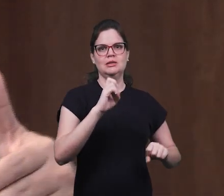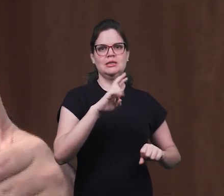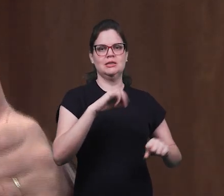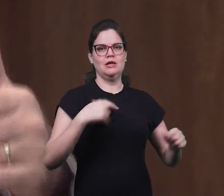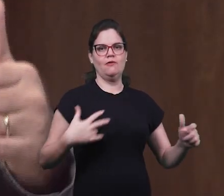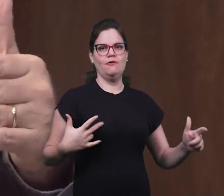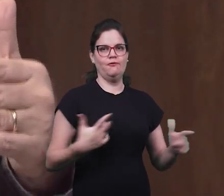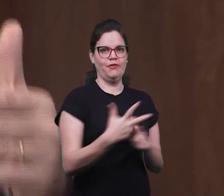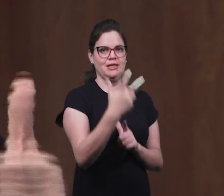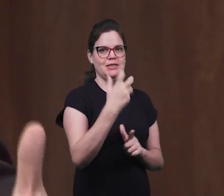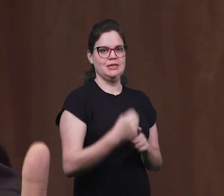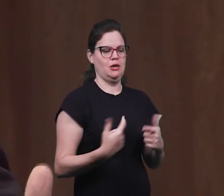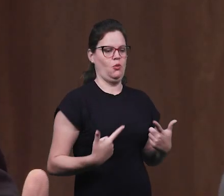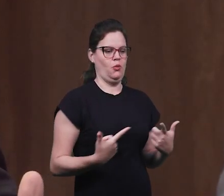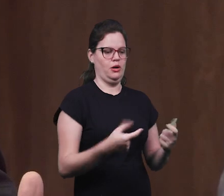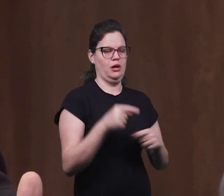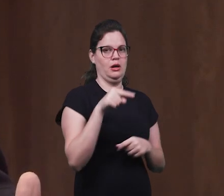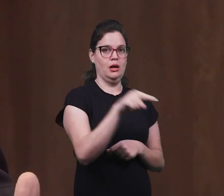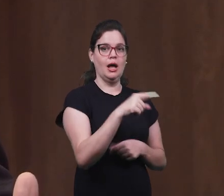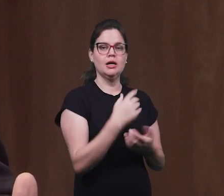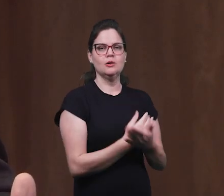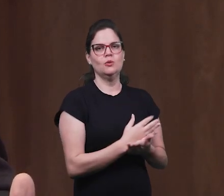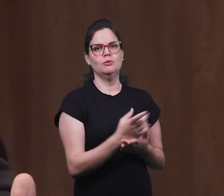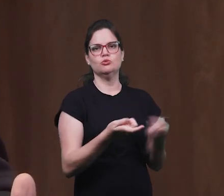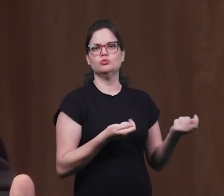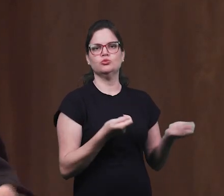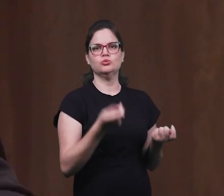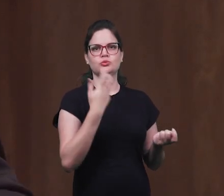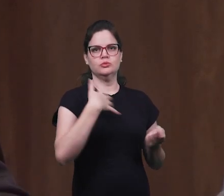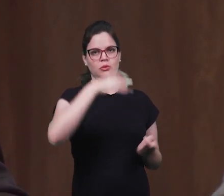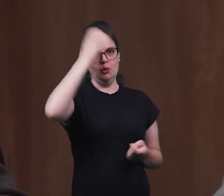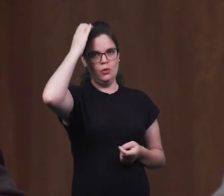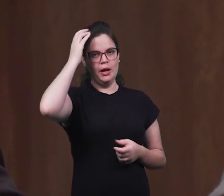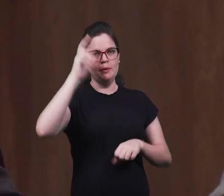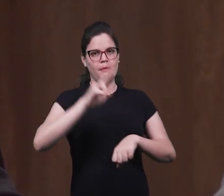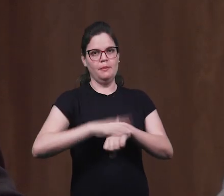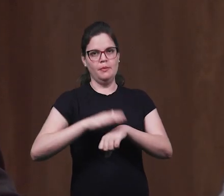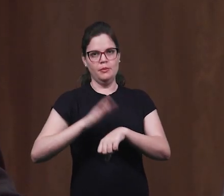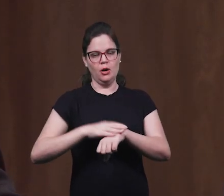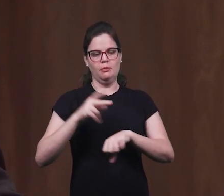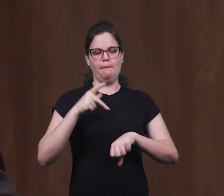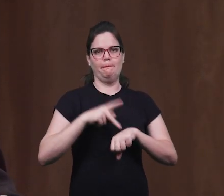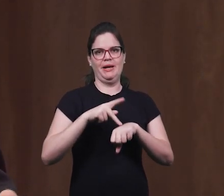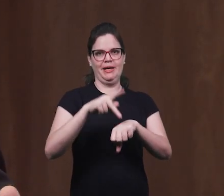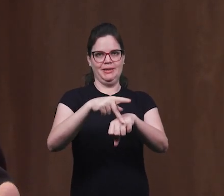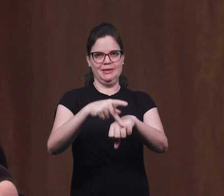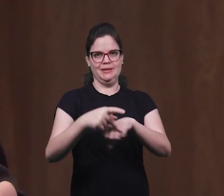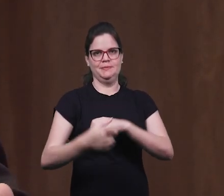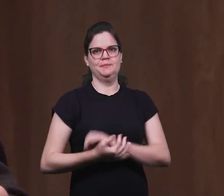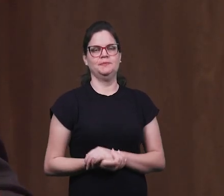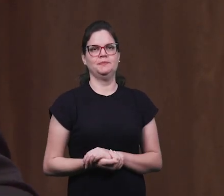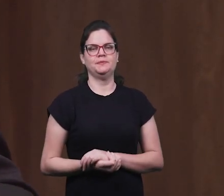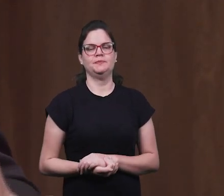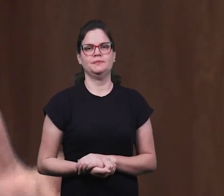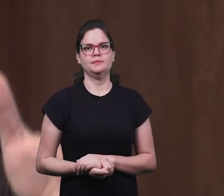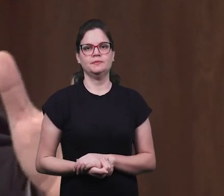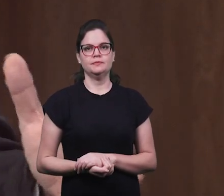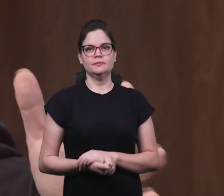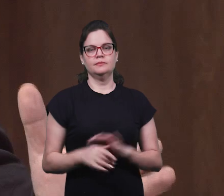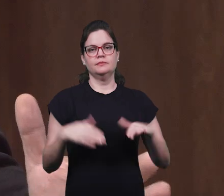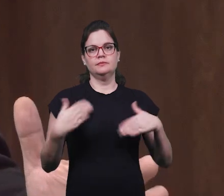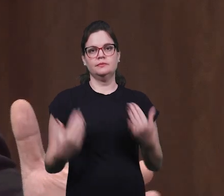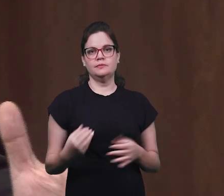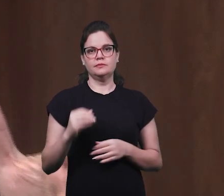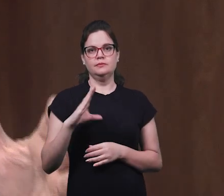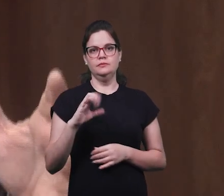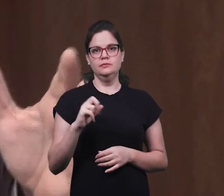Babilônia, e começou o império a partir dali, o Império Persa, ou Império Medo-Persa. Então Ciro o